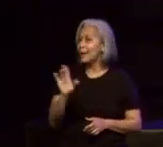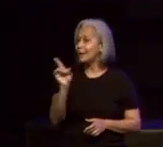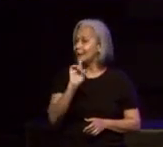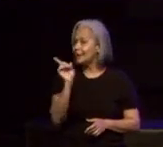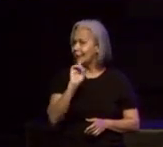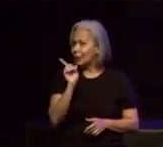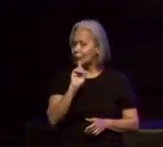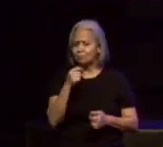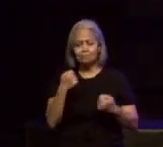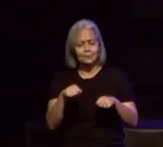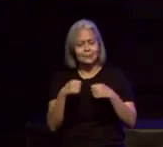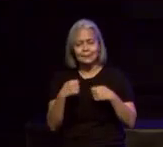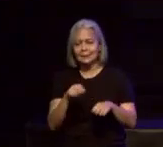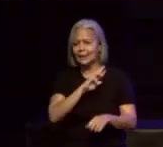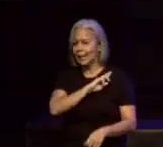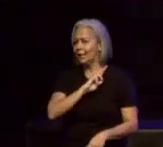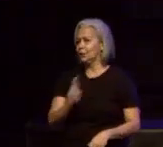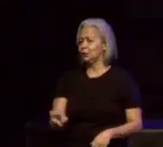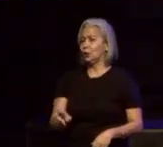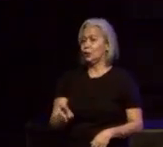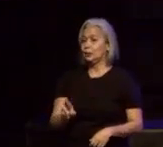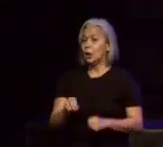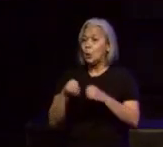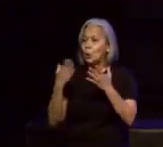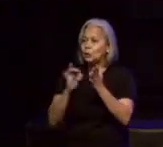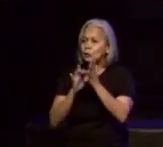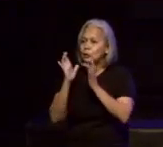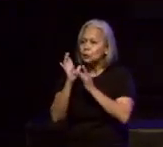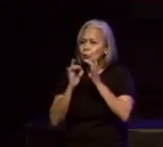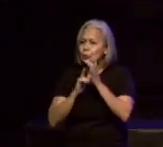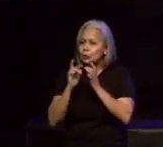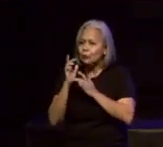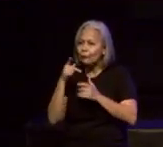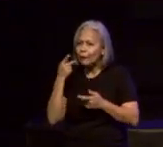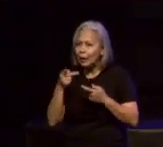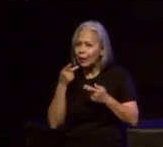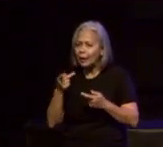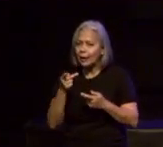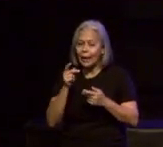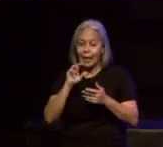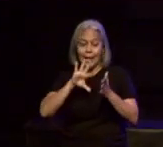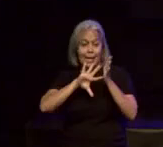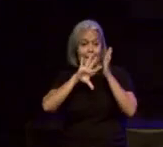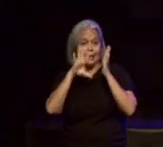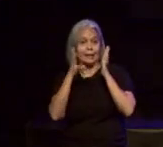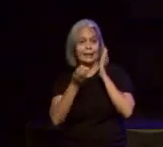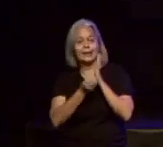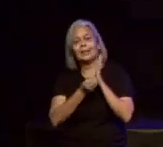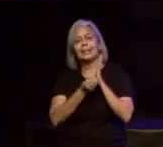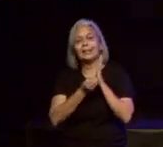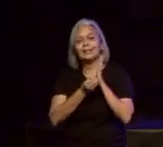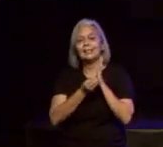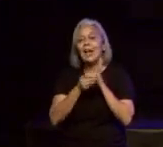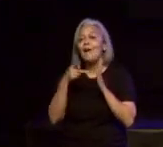não precisava ser, porque quando Jesus fala igreja nesse momento pela primeira vez, ele está falando de algo que eu e você já conhecíamos antes de